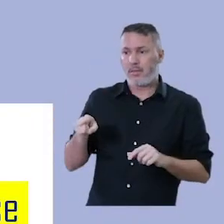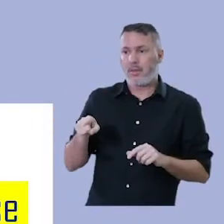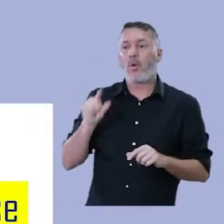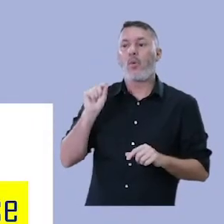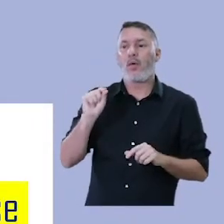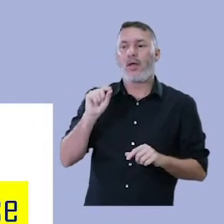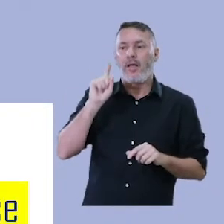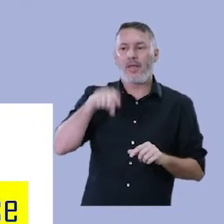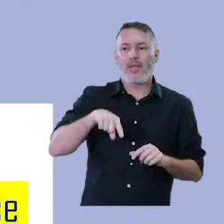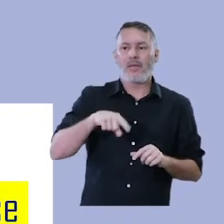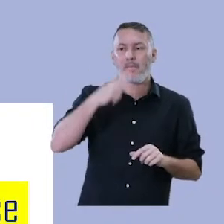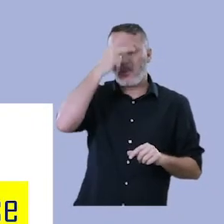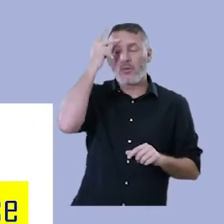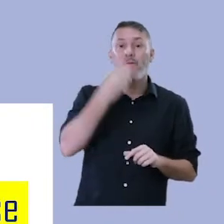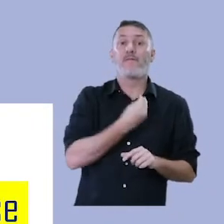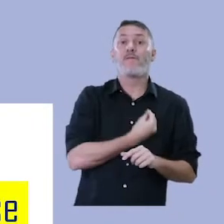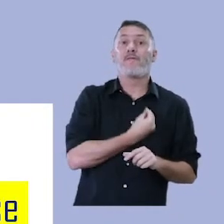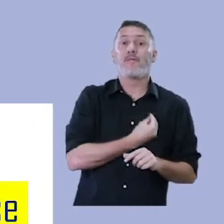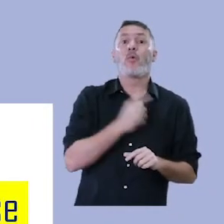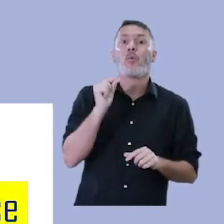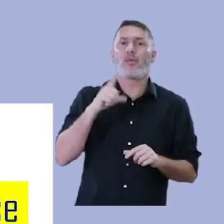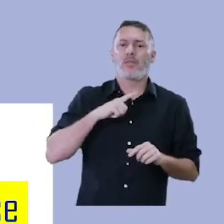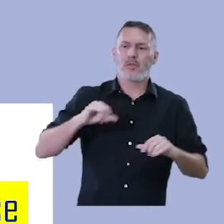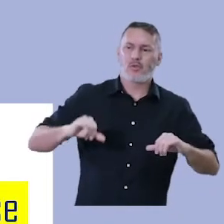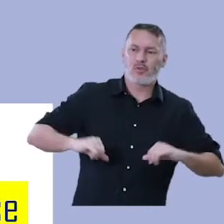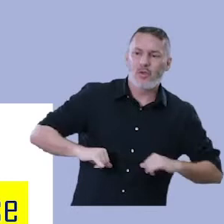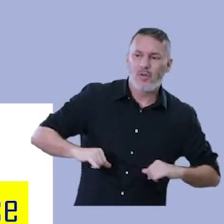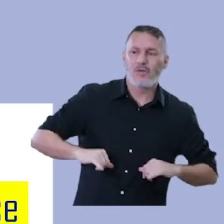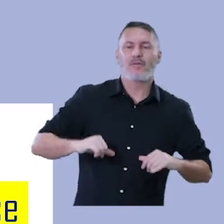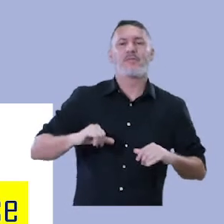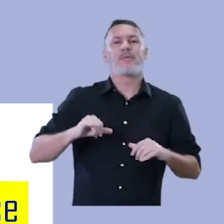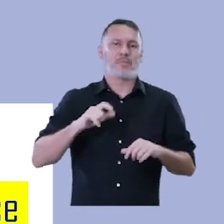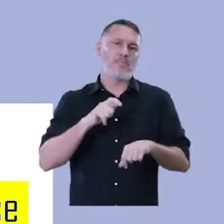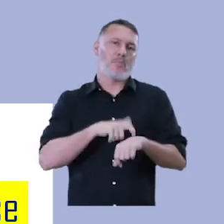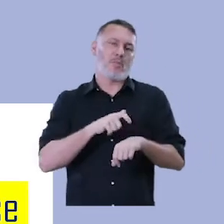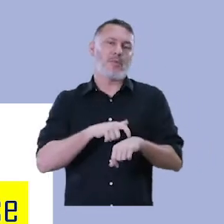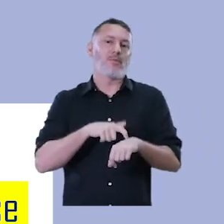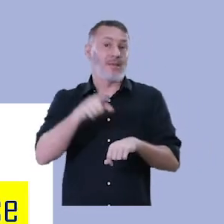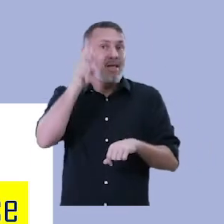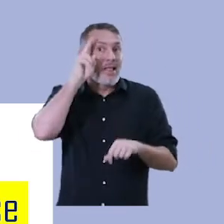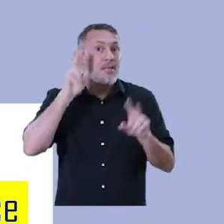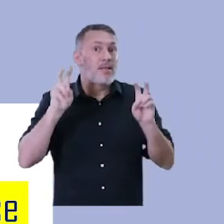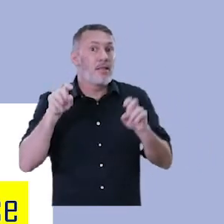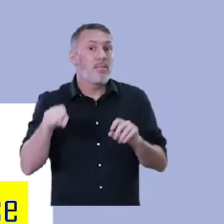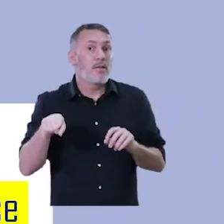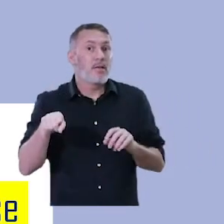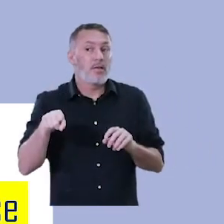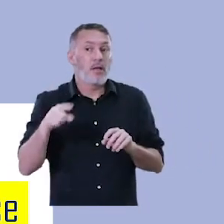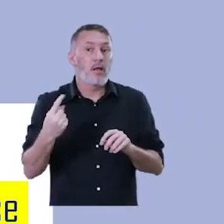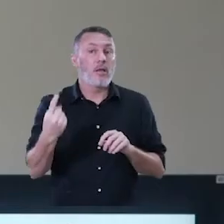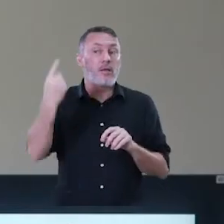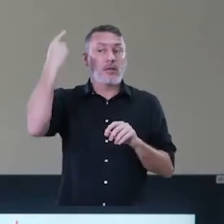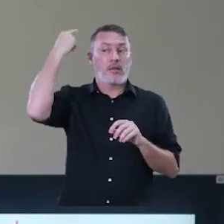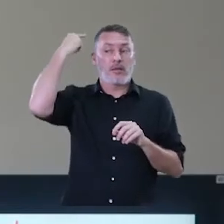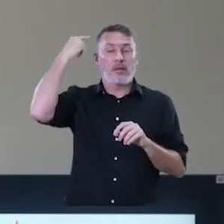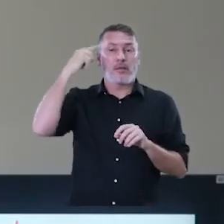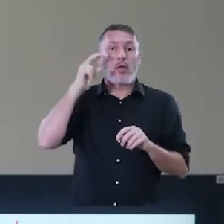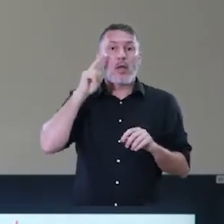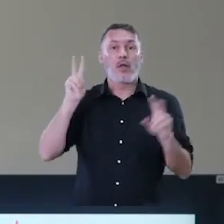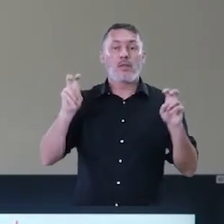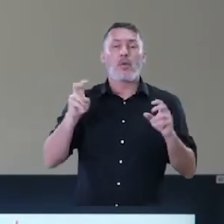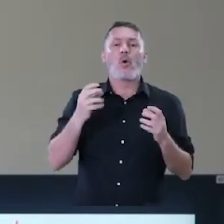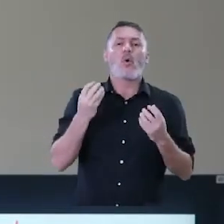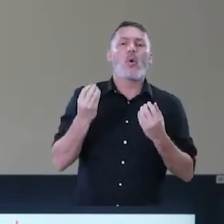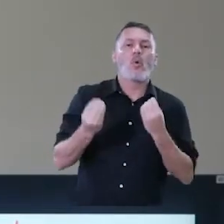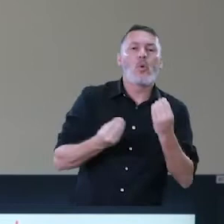que sobrevive o brasileiro contemporâneo. Lembra do tema? Ele ia trabalhar sobre, voltando ao